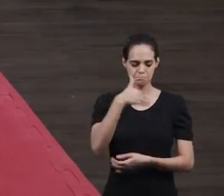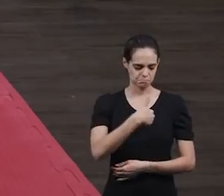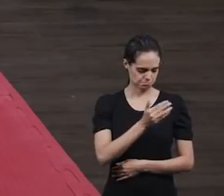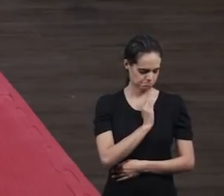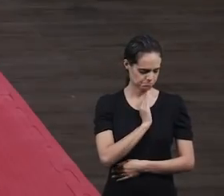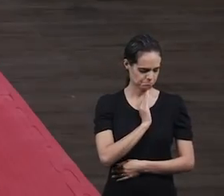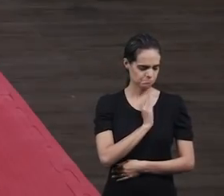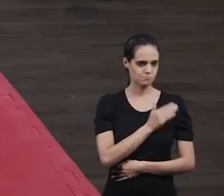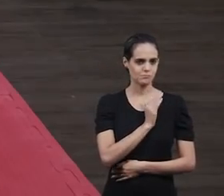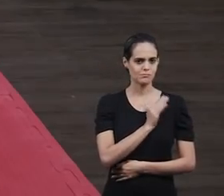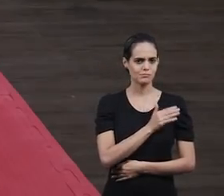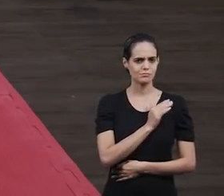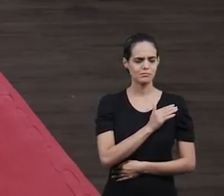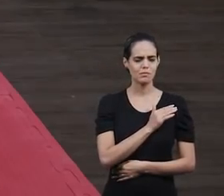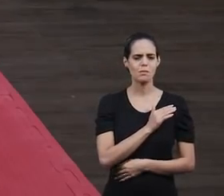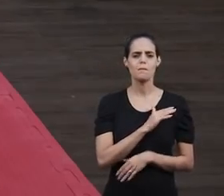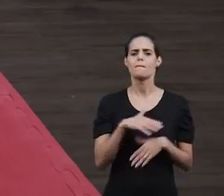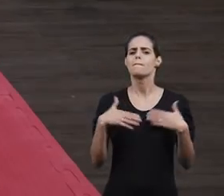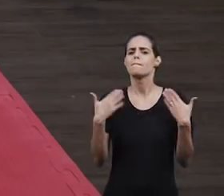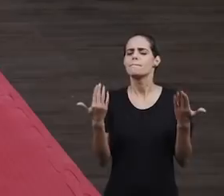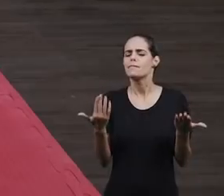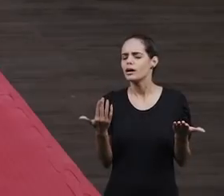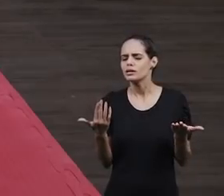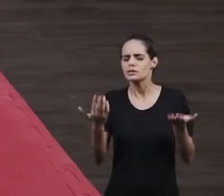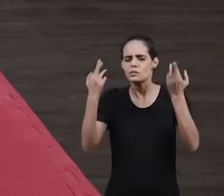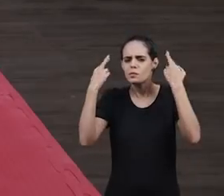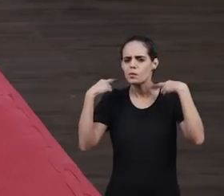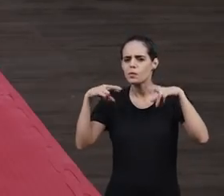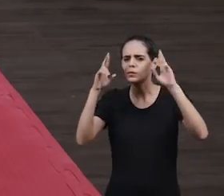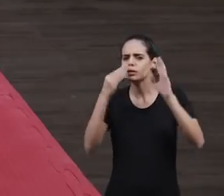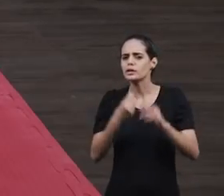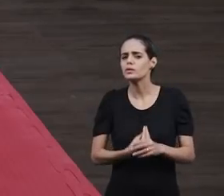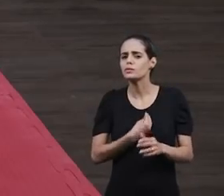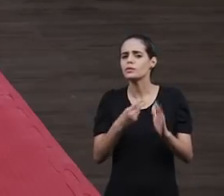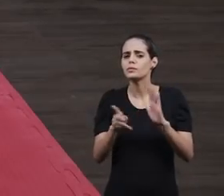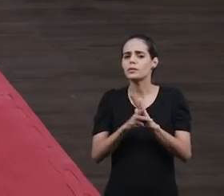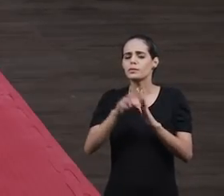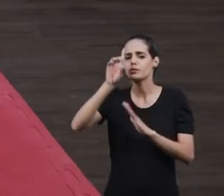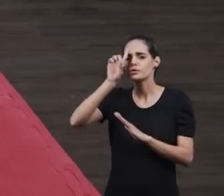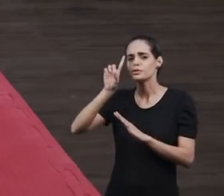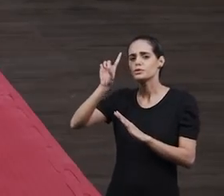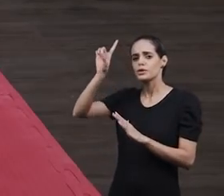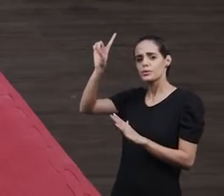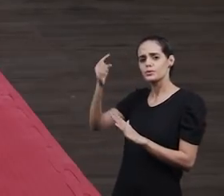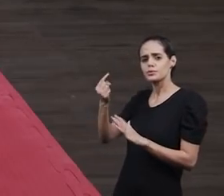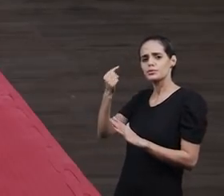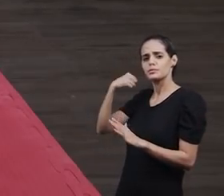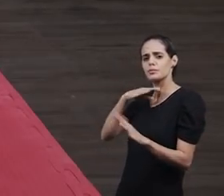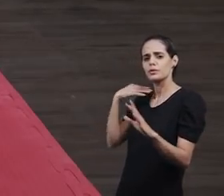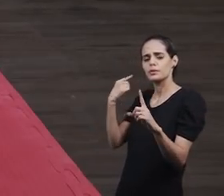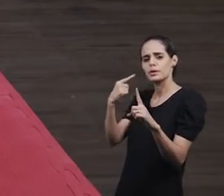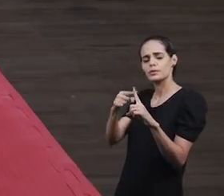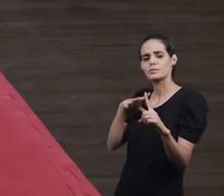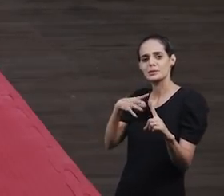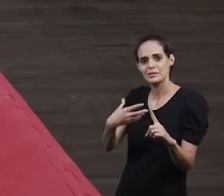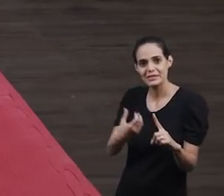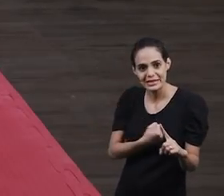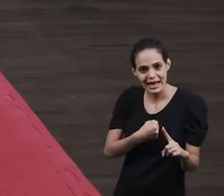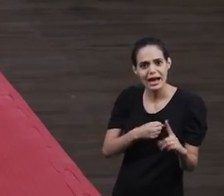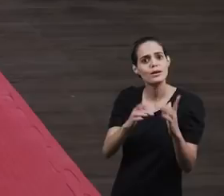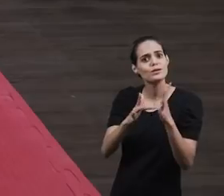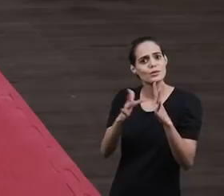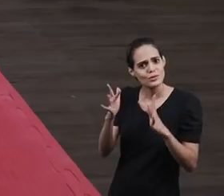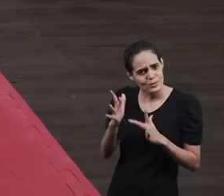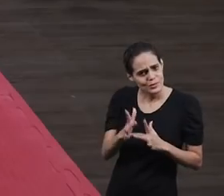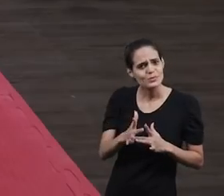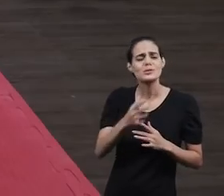palavra guardada no nosso coração. Mas quem é o Cordeiro vivo de Deus que morreu lá na cruz para nos salvar?